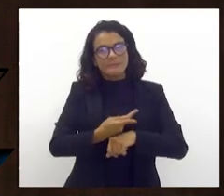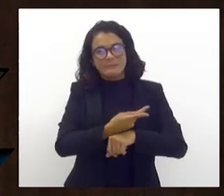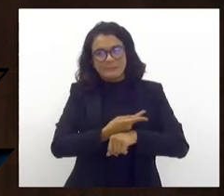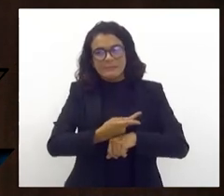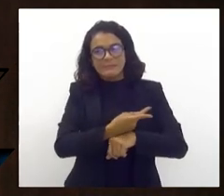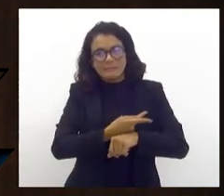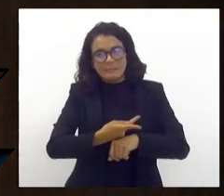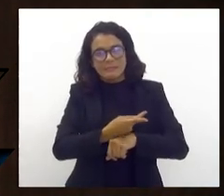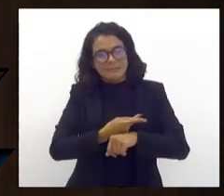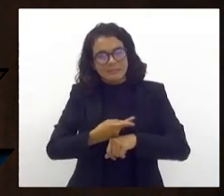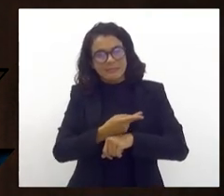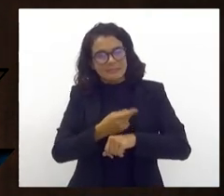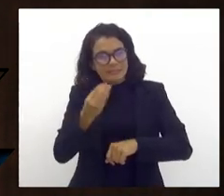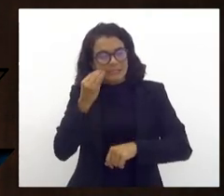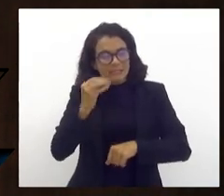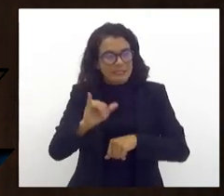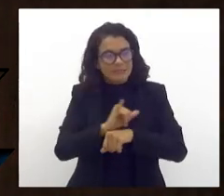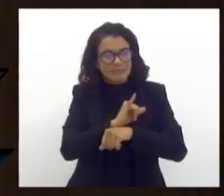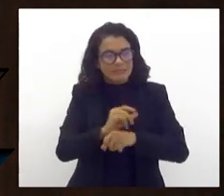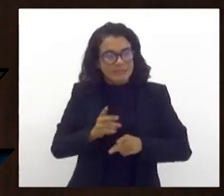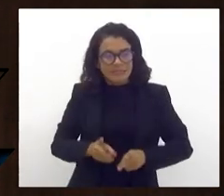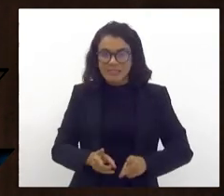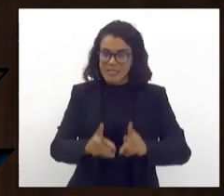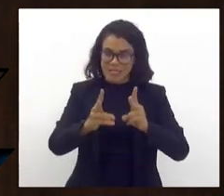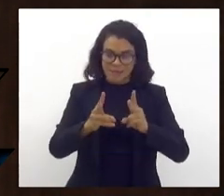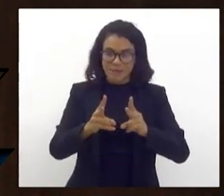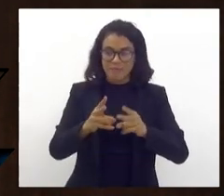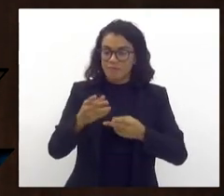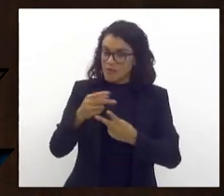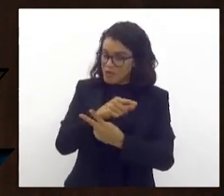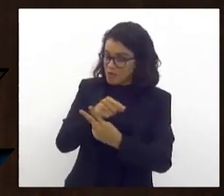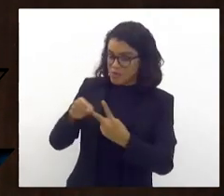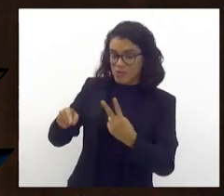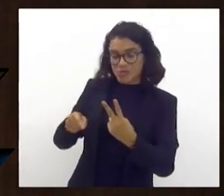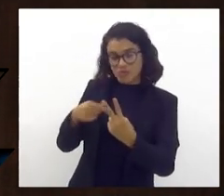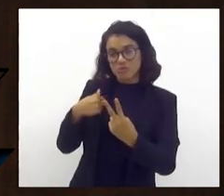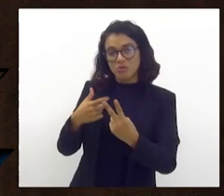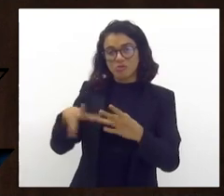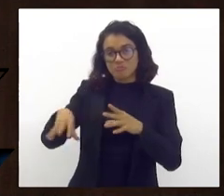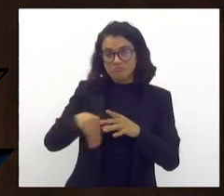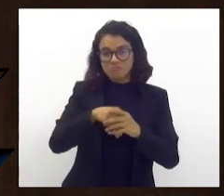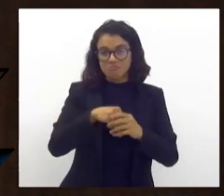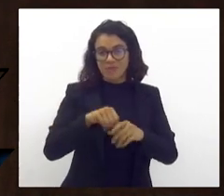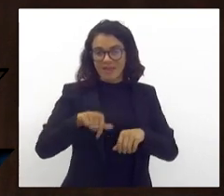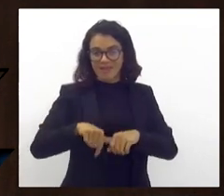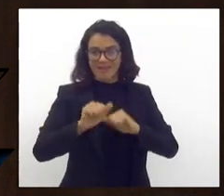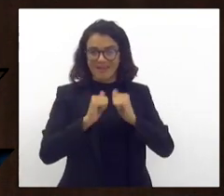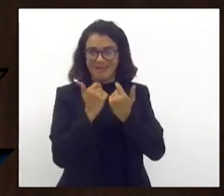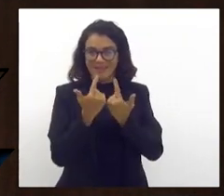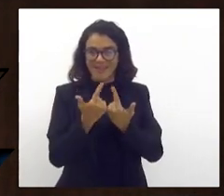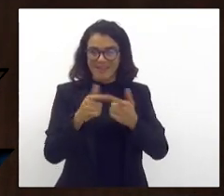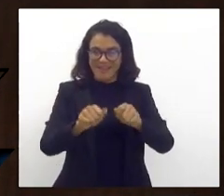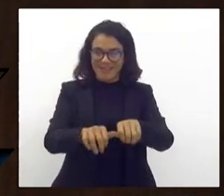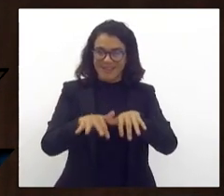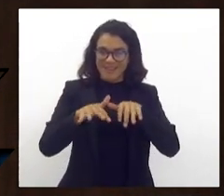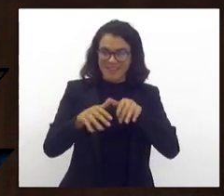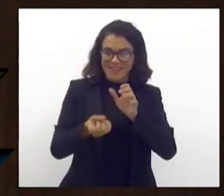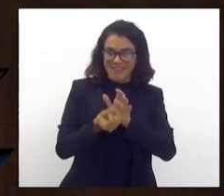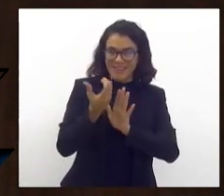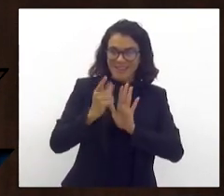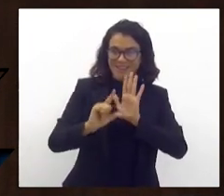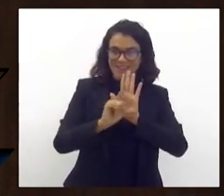maneira permanente. E vossas excelências estão nessa casa legislativa com muito voto,